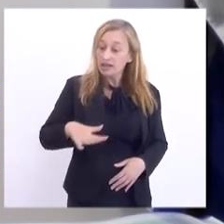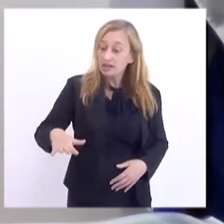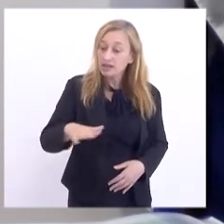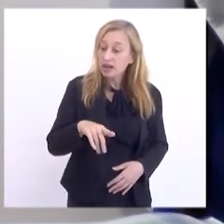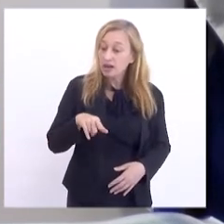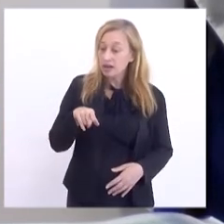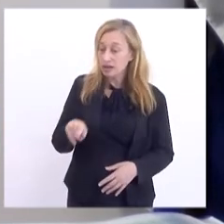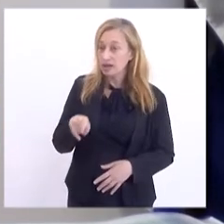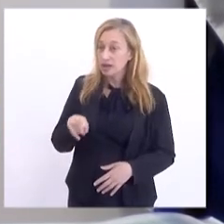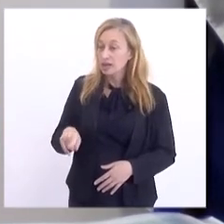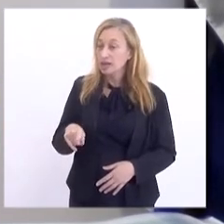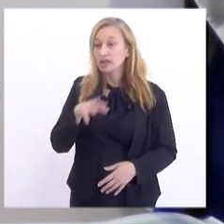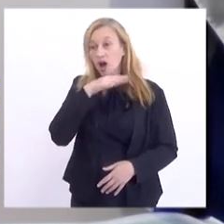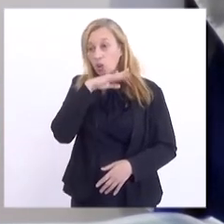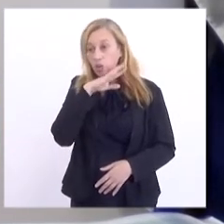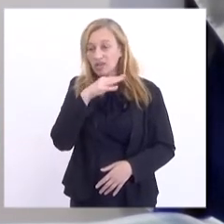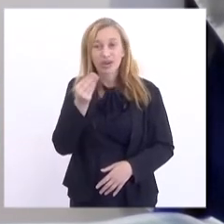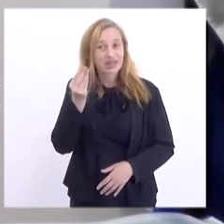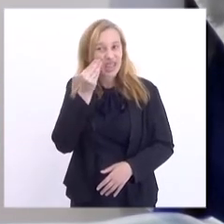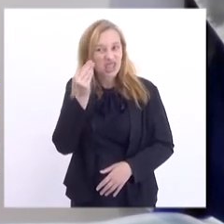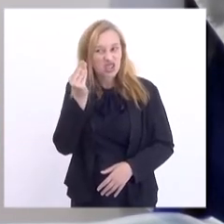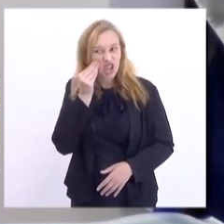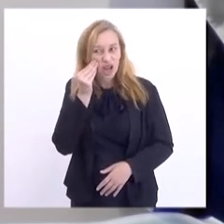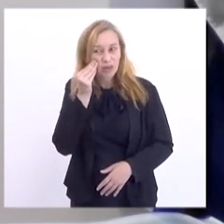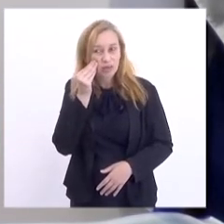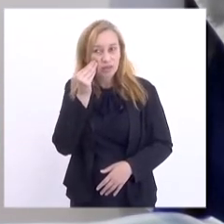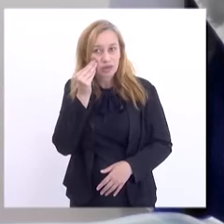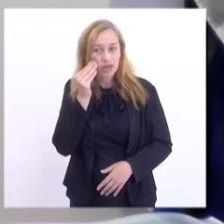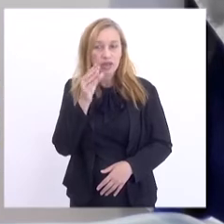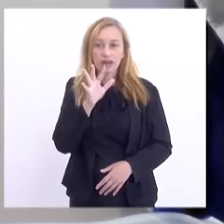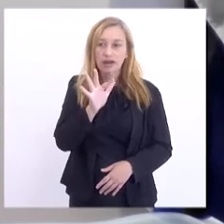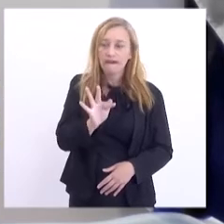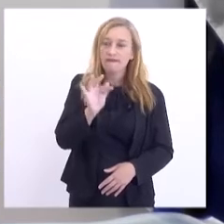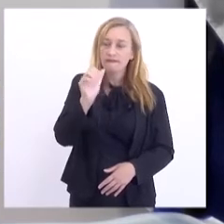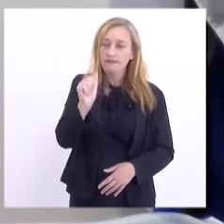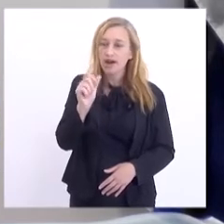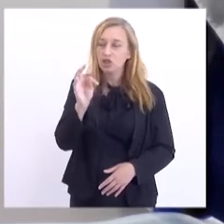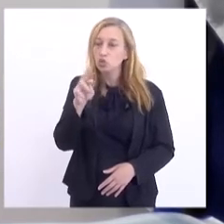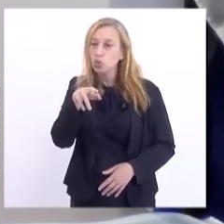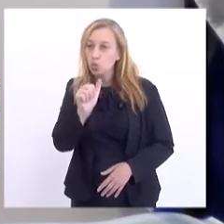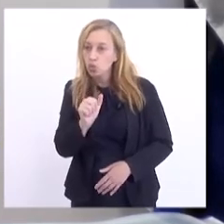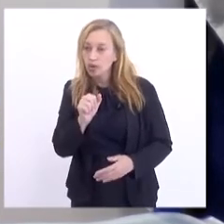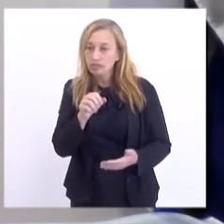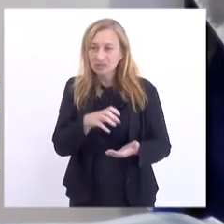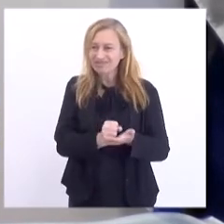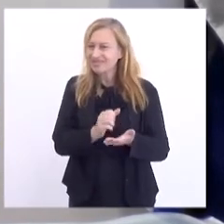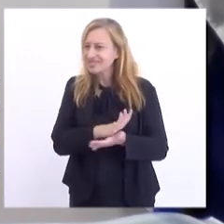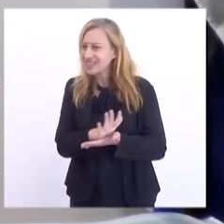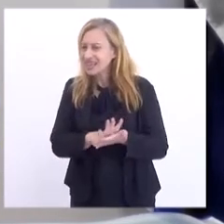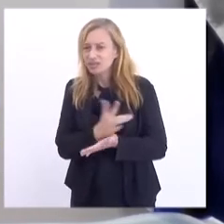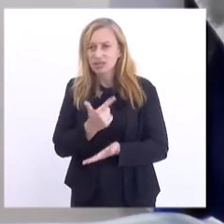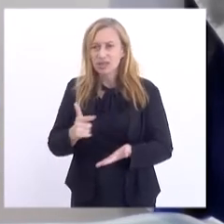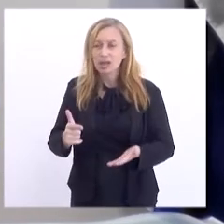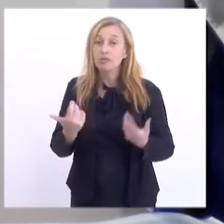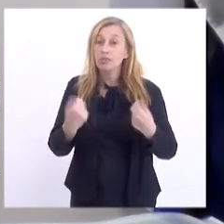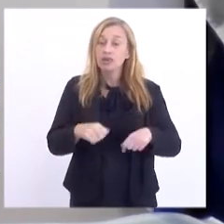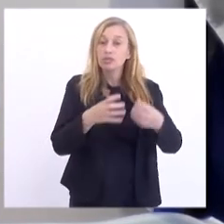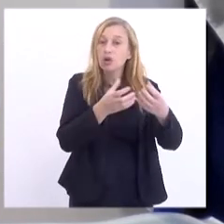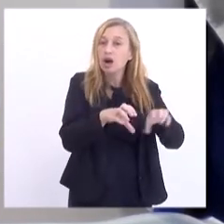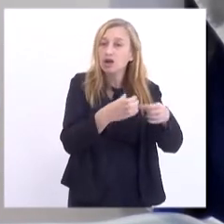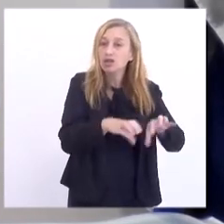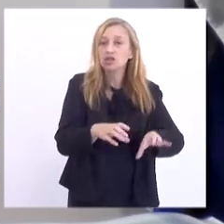e nem para testar fatura me matriculo nós temos mais tão mais pessoas Abrir concurso